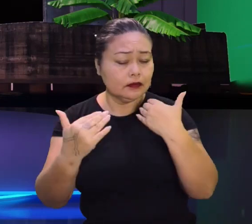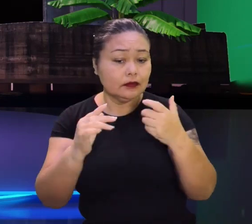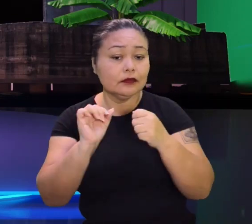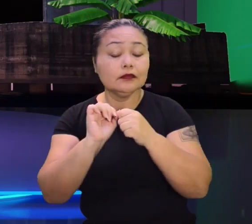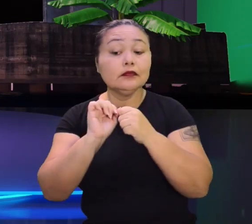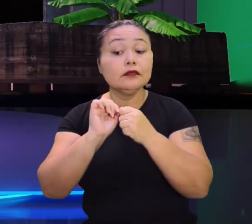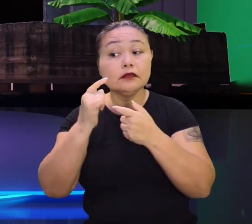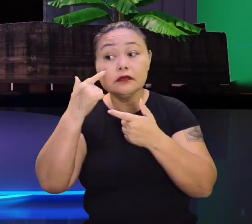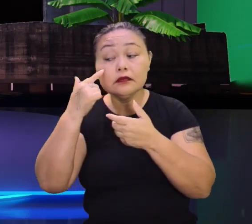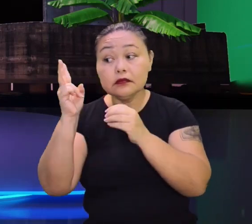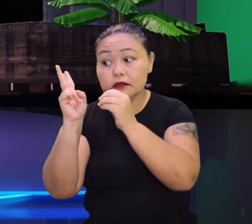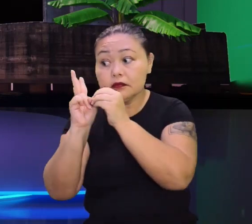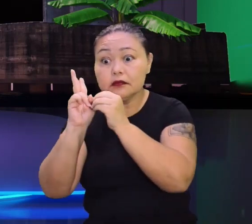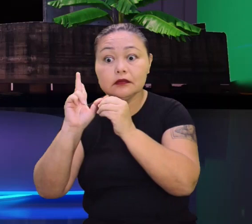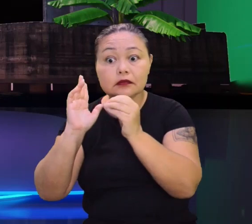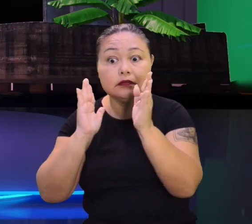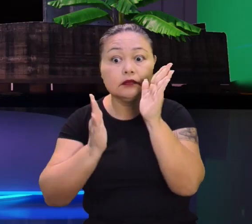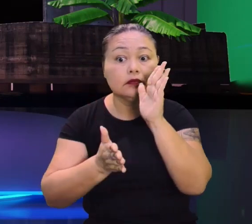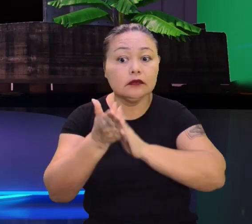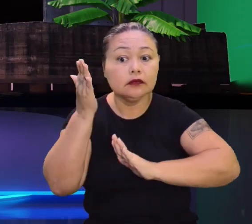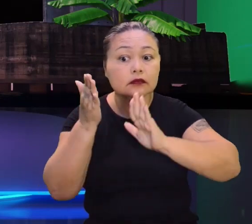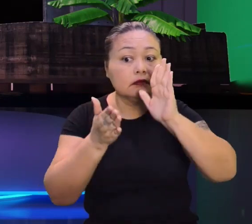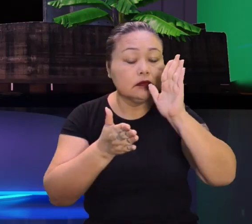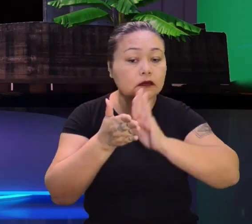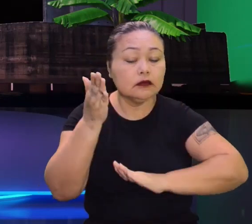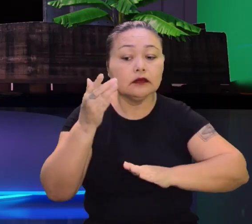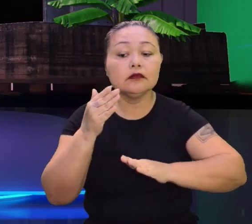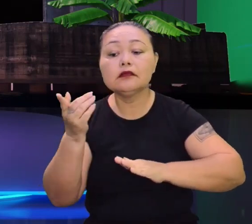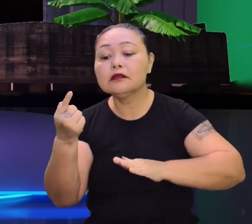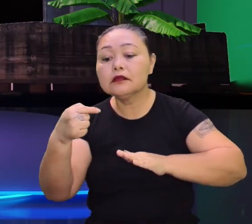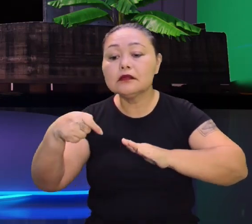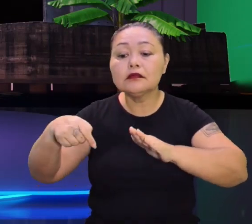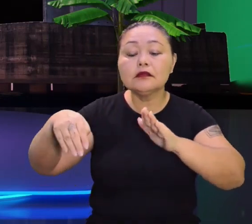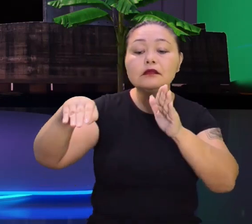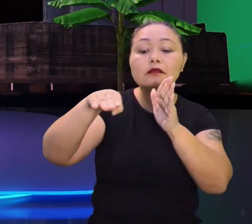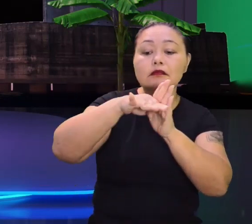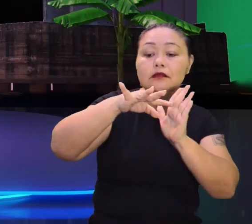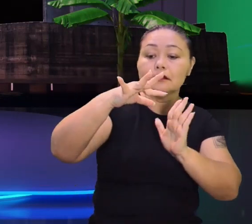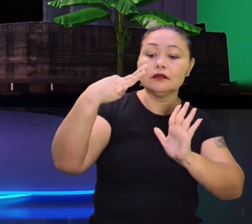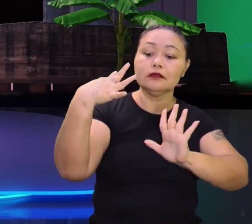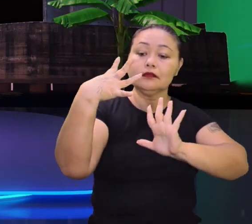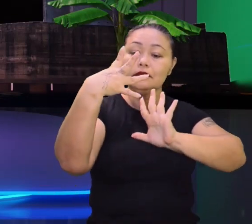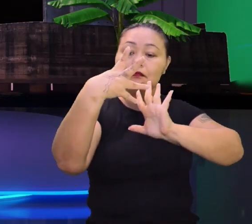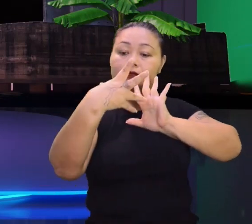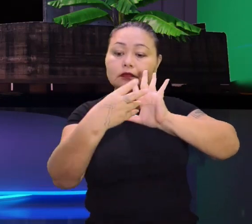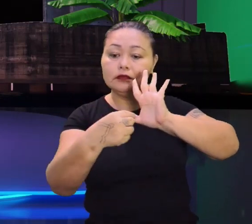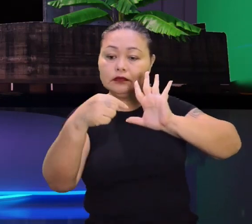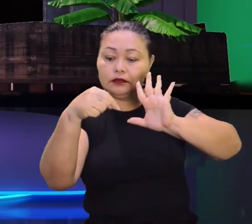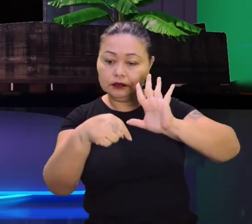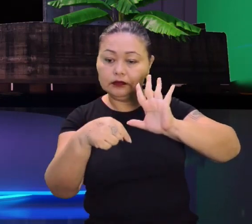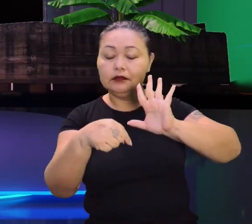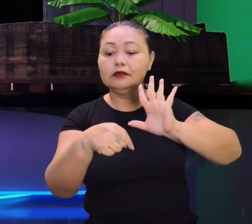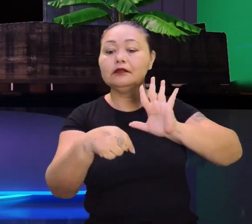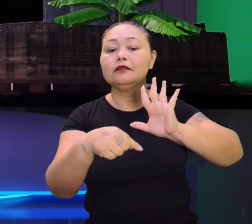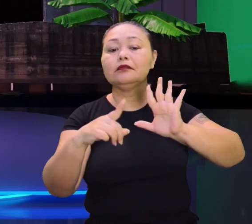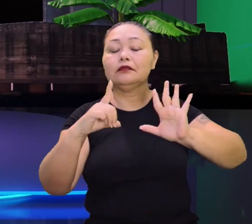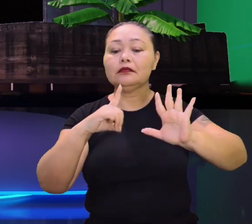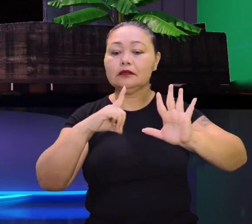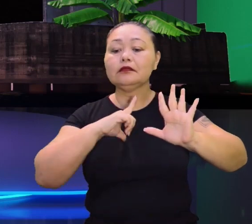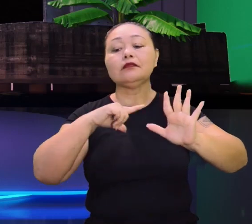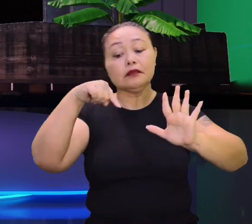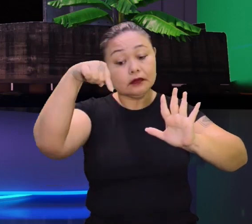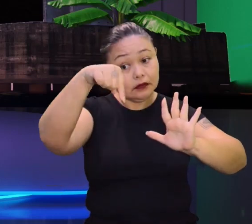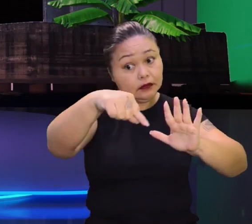vieram fugindo e principalmente vieram habitar essa região, principalmente aqui da Amazônia. Muito bem. E ainda assim